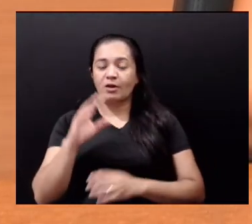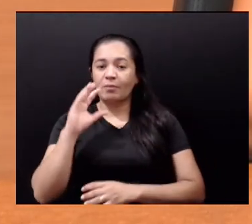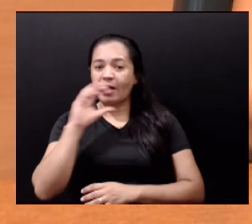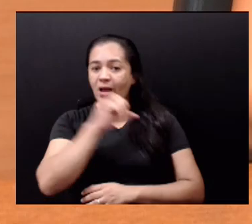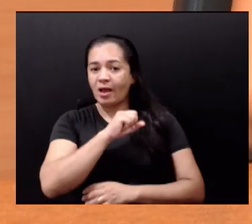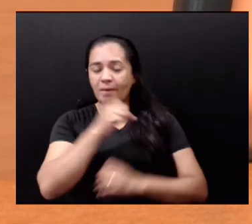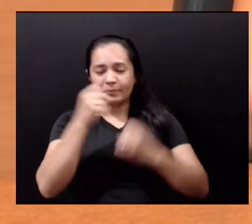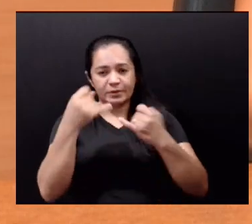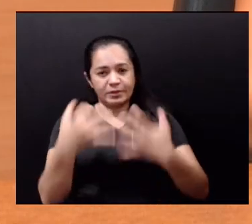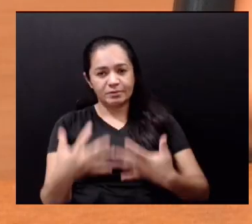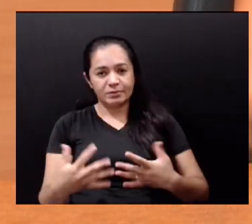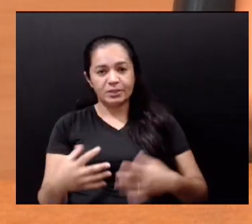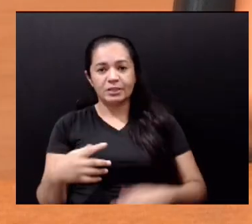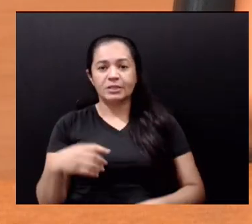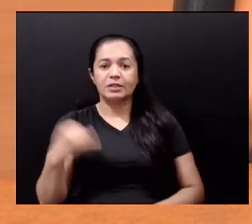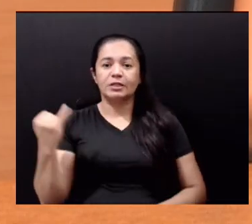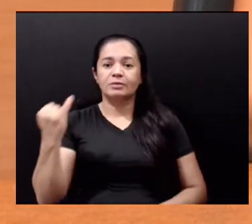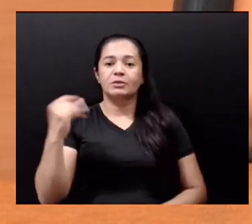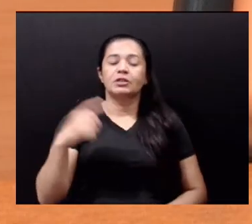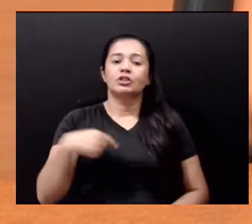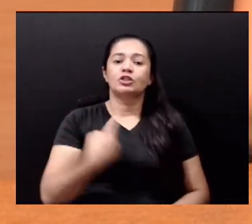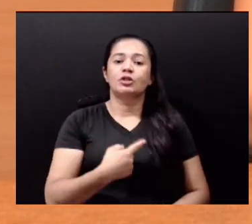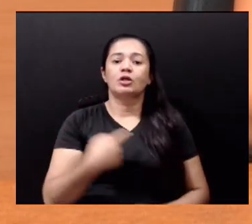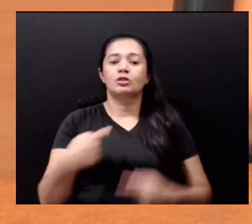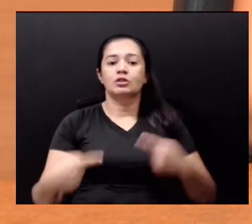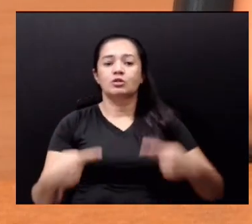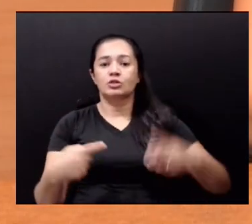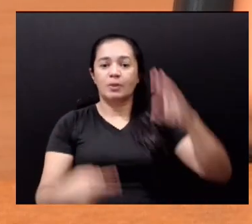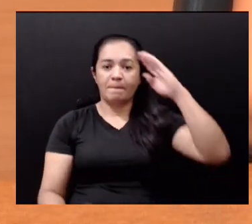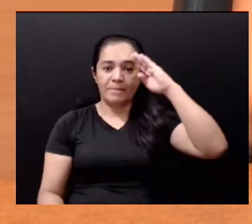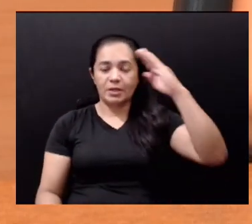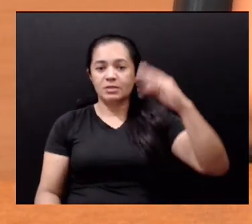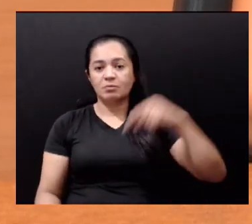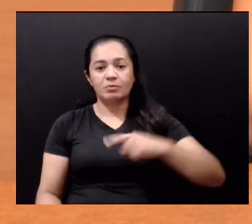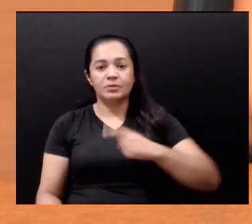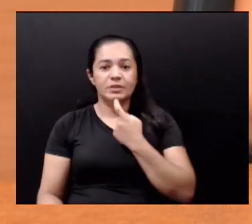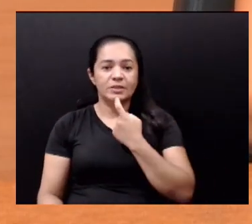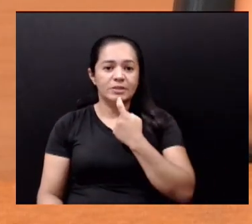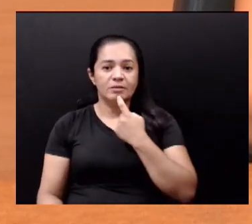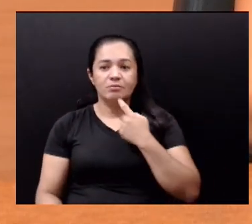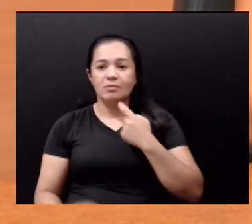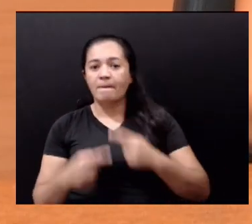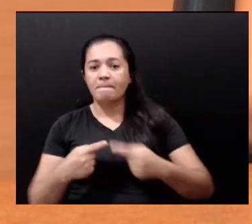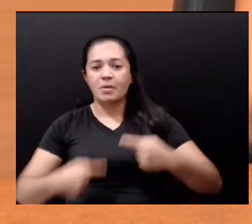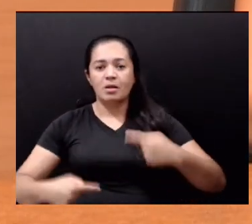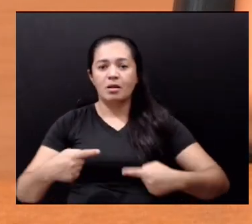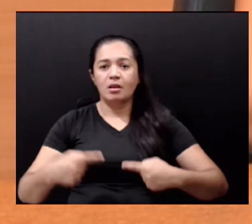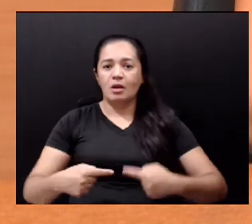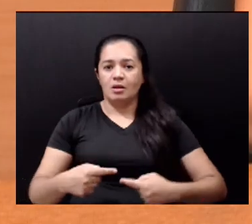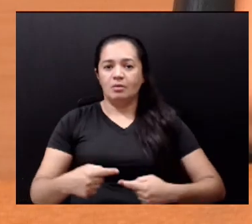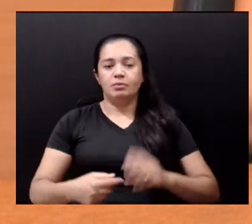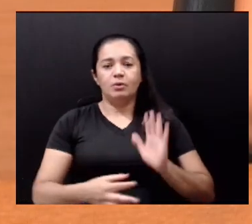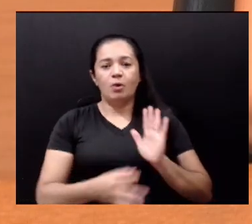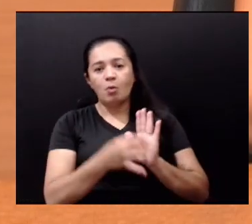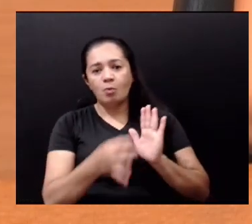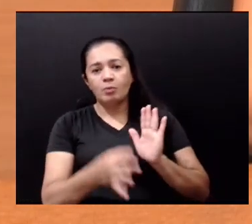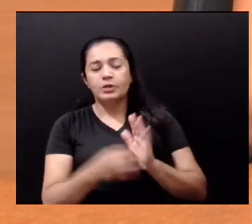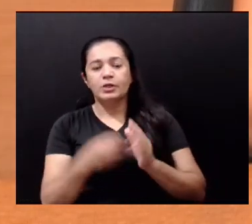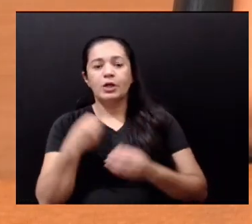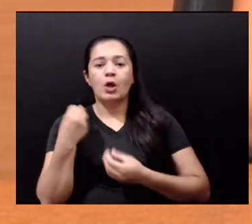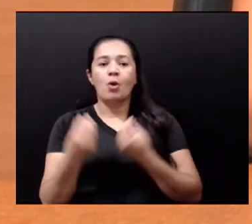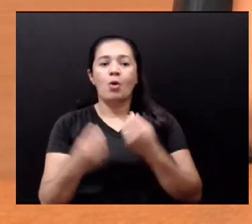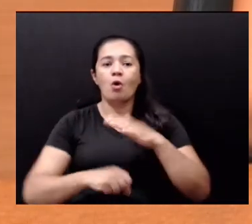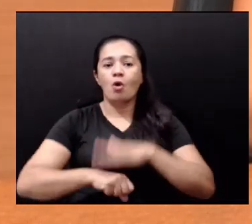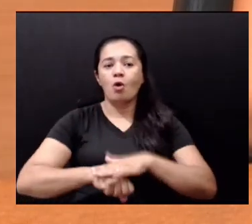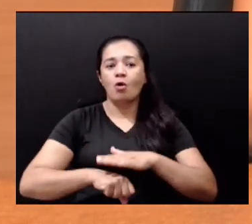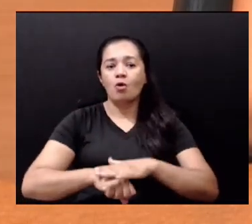gente discuta, inclusive aqui em Campinas, saídas, políticas, sugestões e como que a gente faz. Para dar